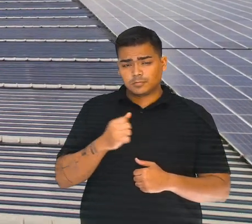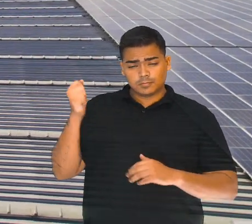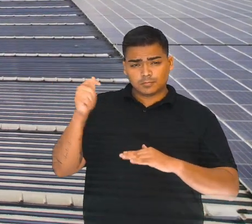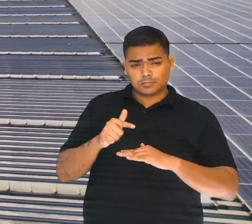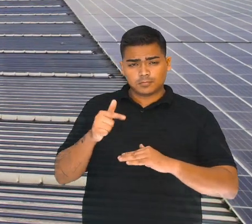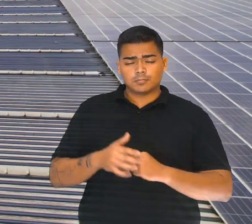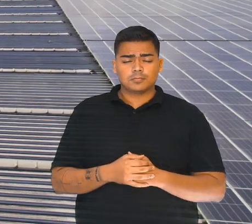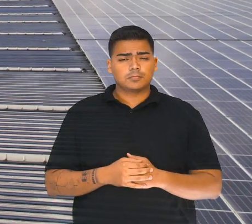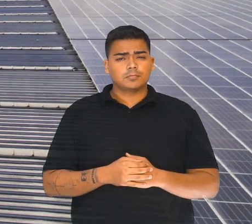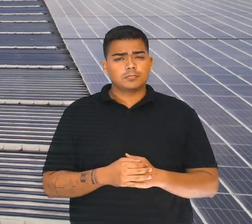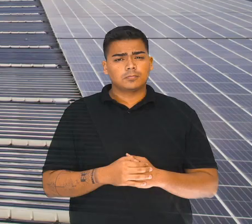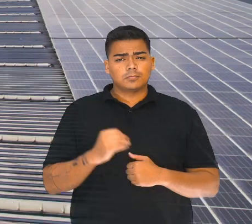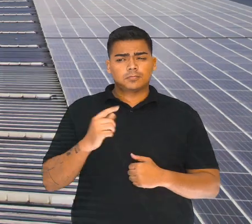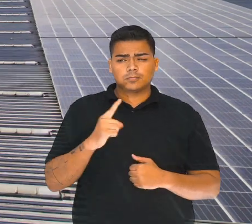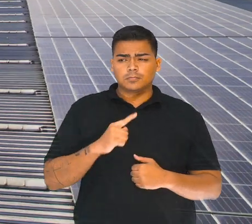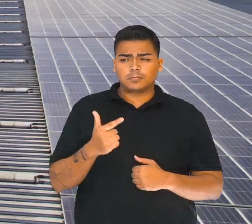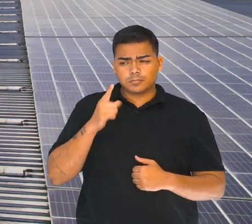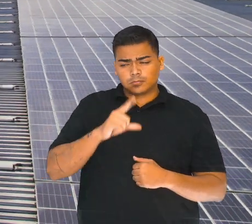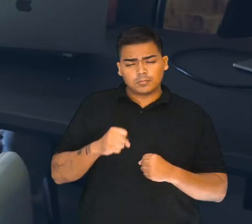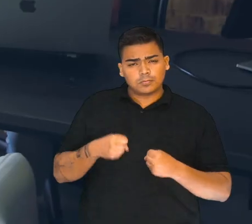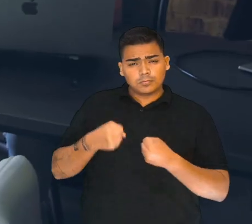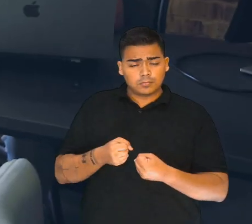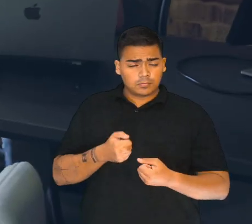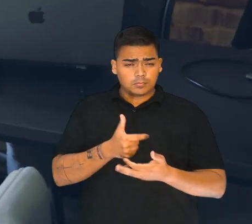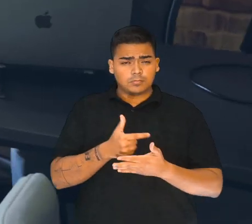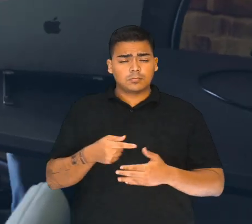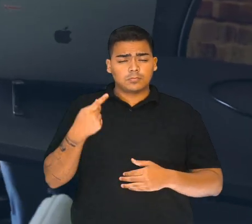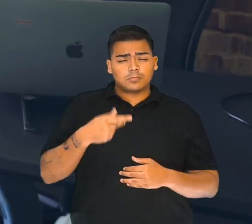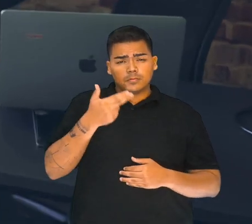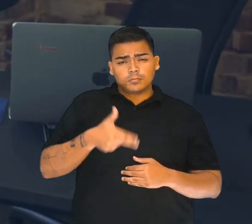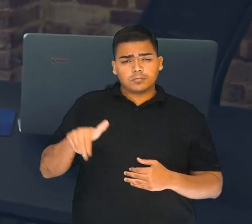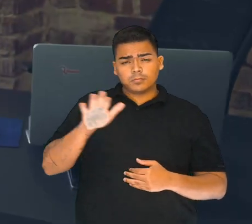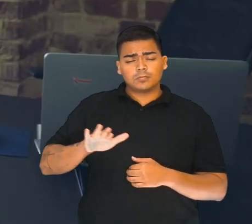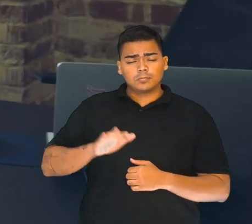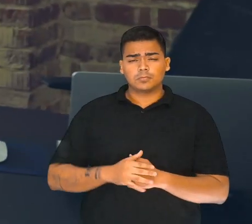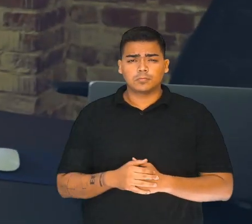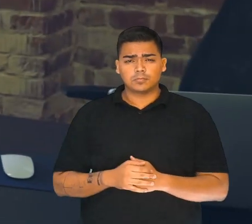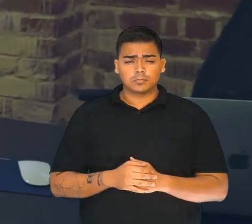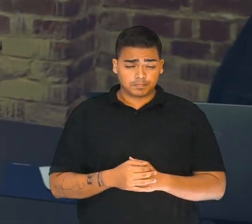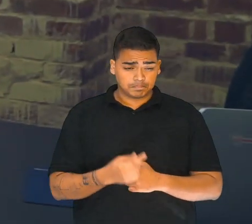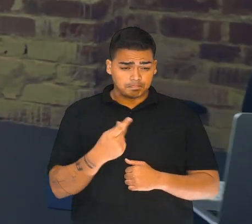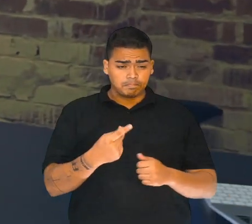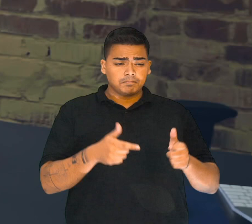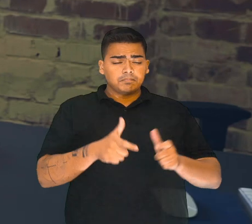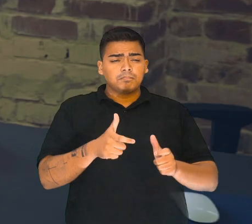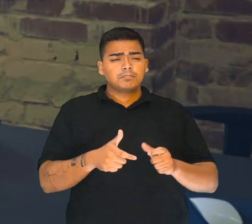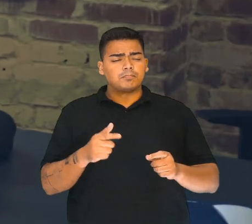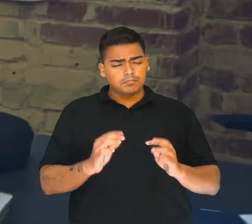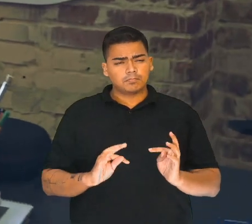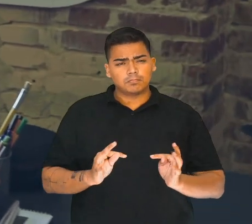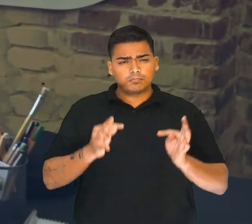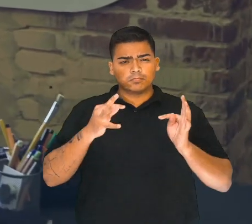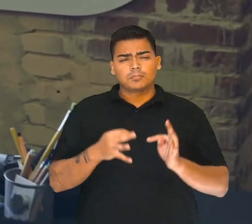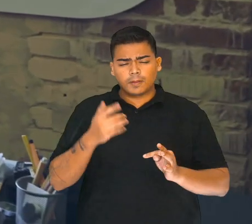solar. A gente está apostando aqui que realmente deve ser o primeiro unicórnio daqui do Nordeste. E assim, o Porto Digital, ele